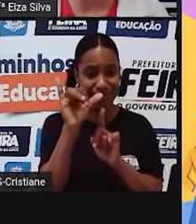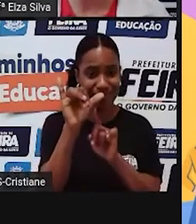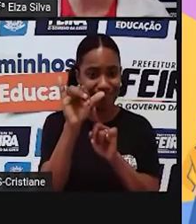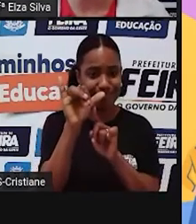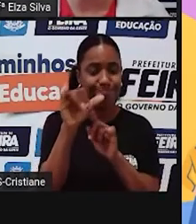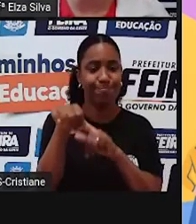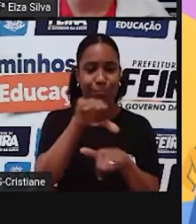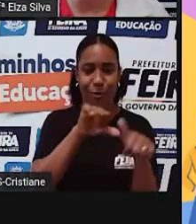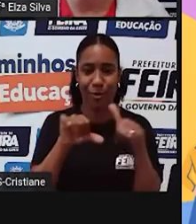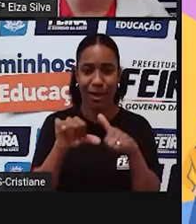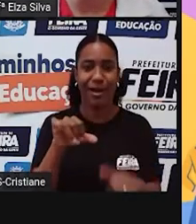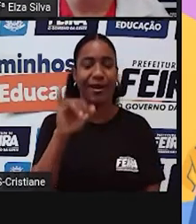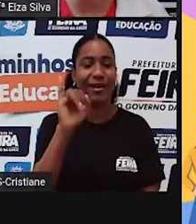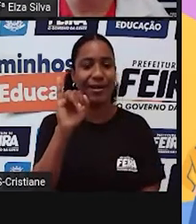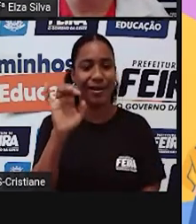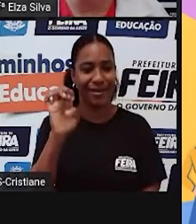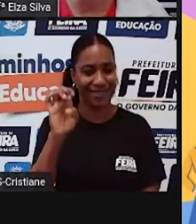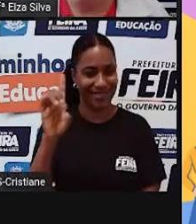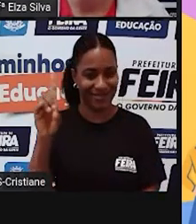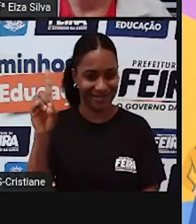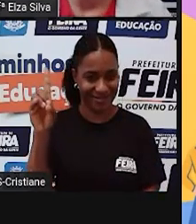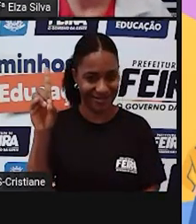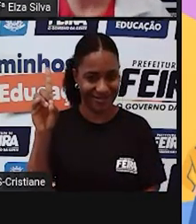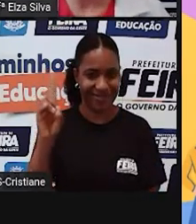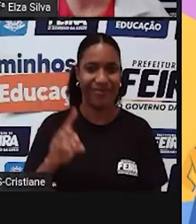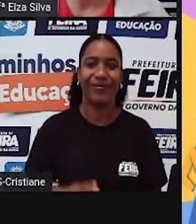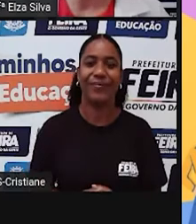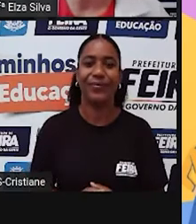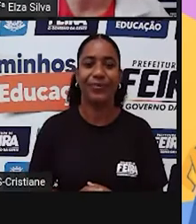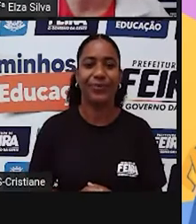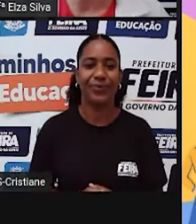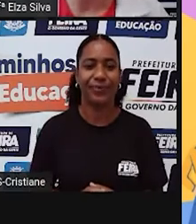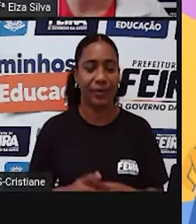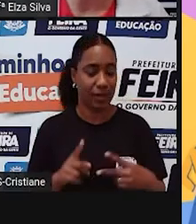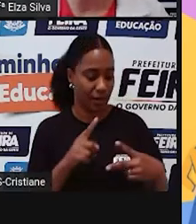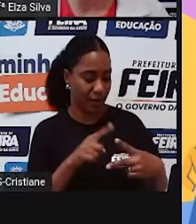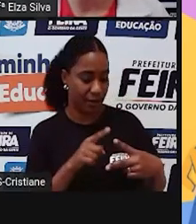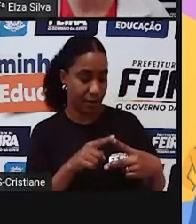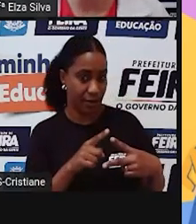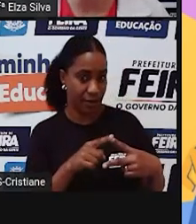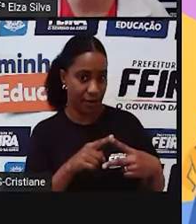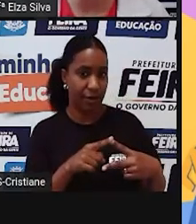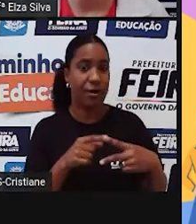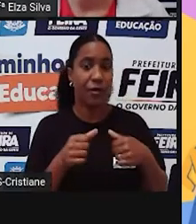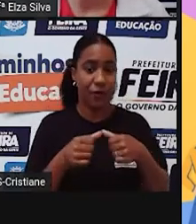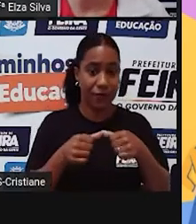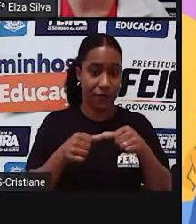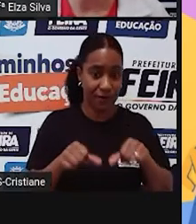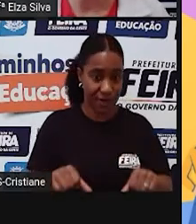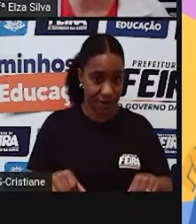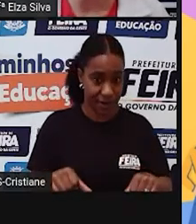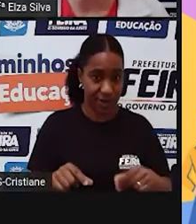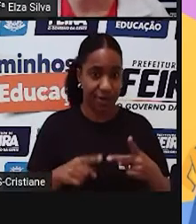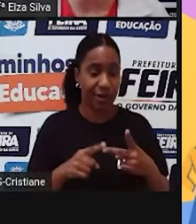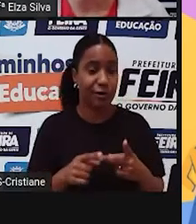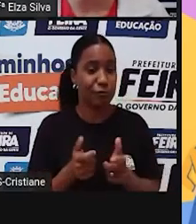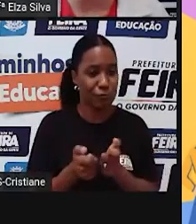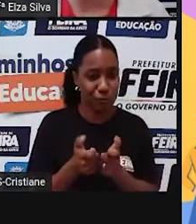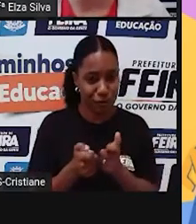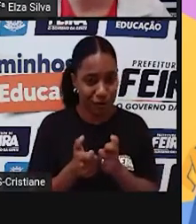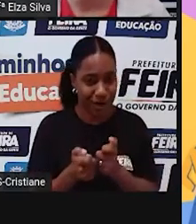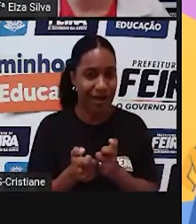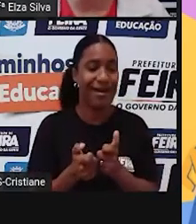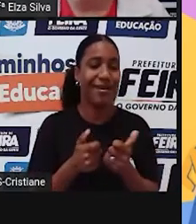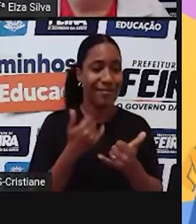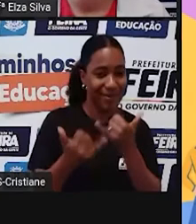study, studied. Ok? Vejam aqui o verbo ficar, stay, jogar, tocar,